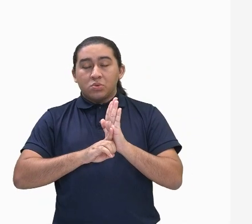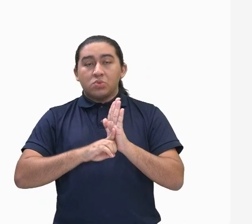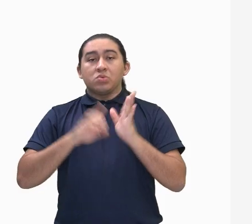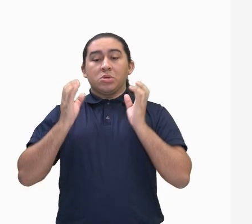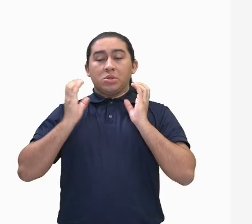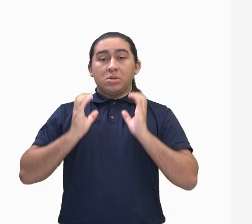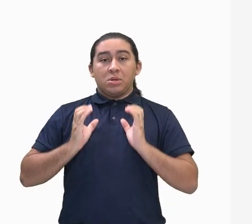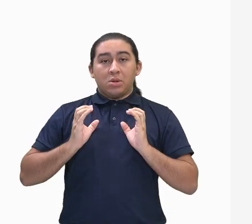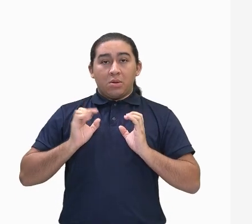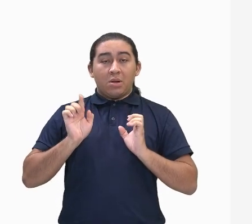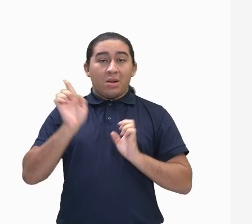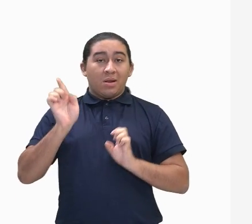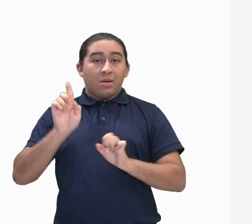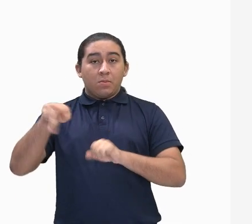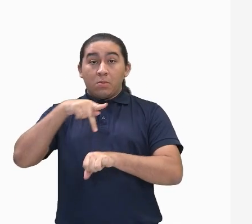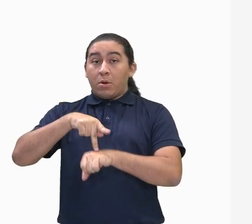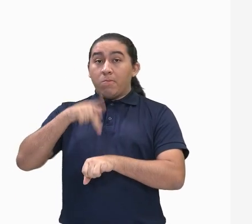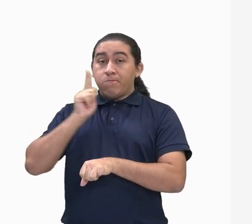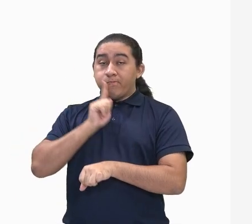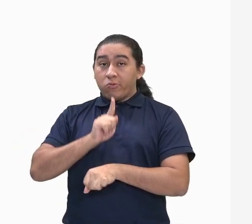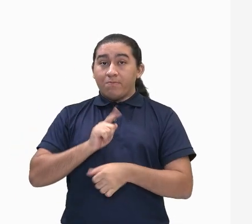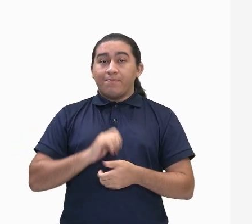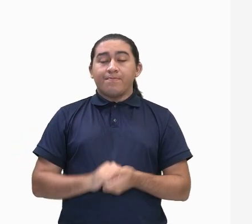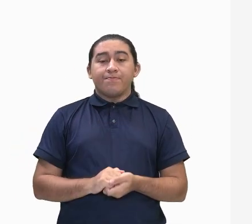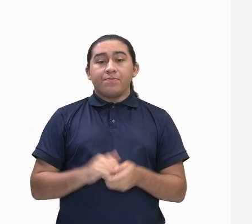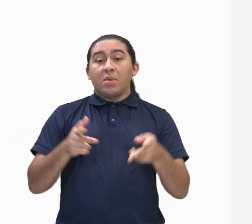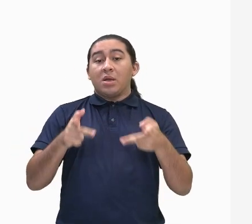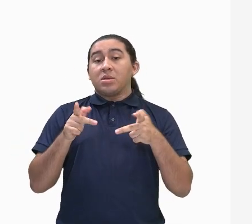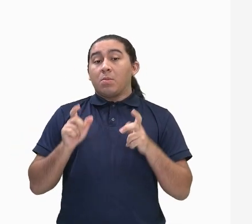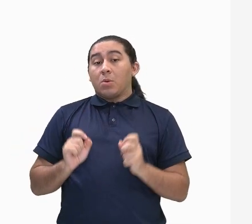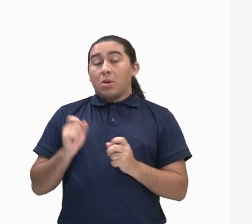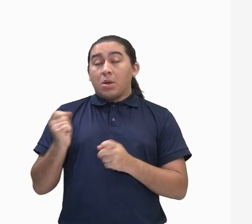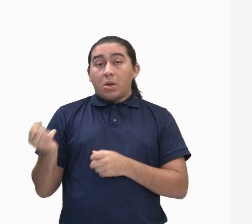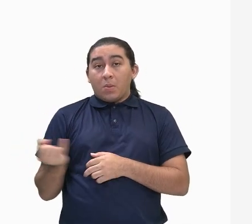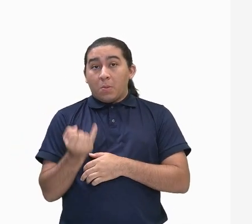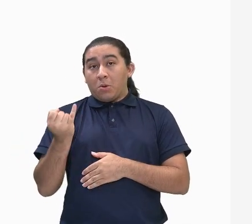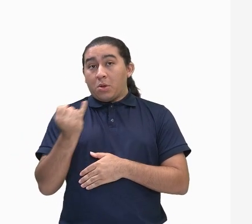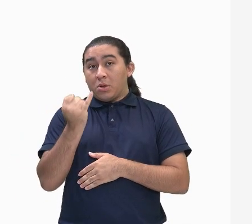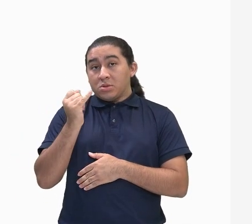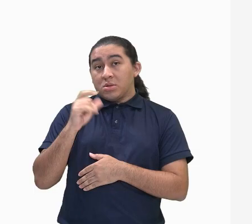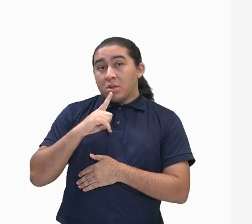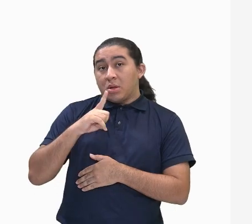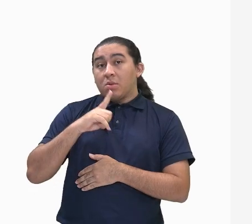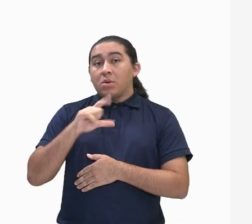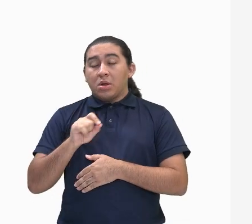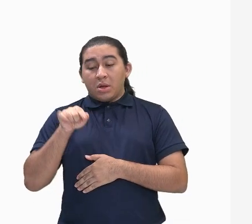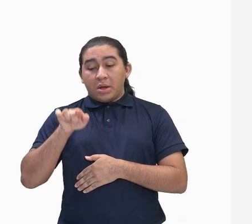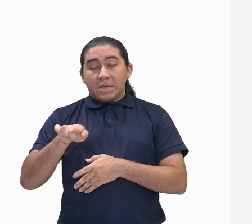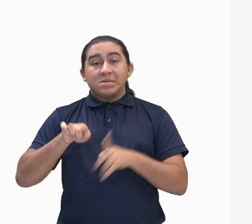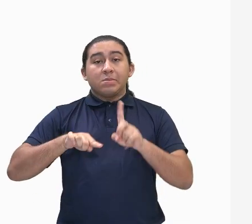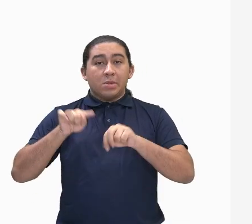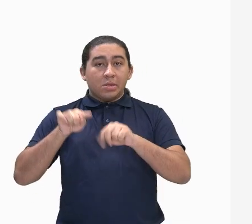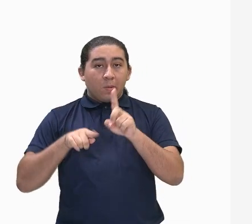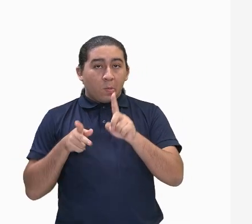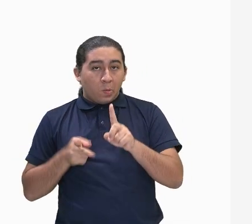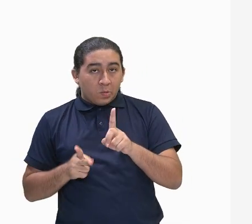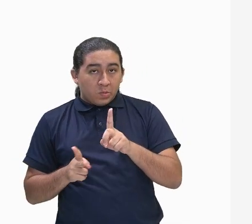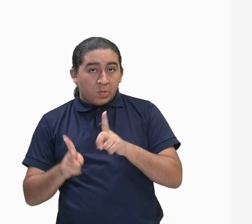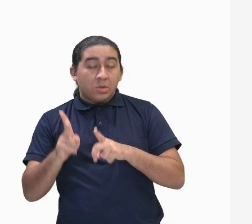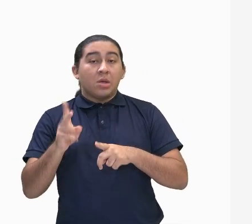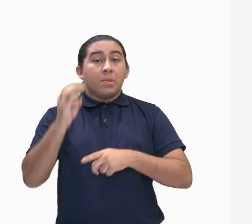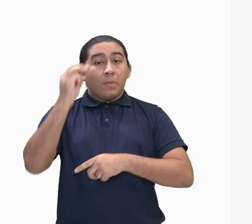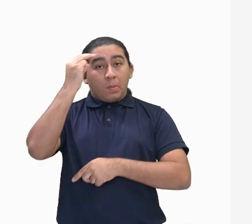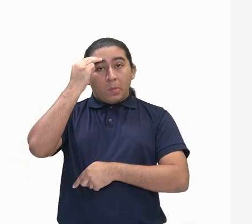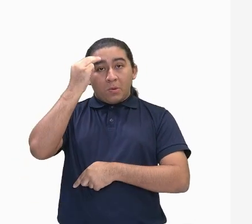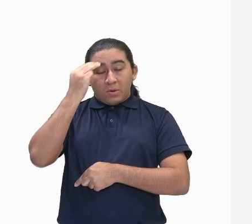você percebe justamente a importância da preservação dessas fontes históricas materiais. E